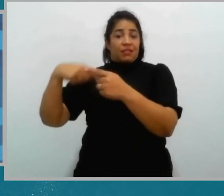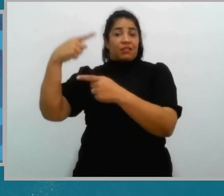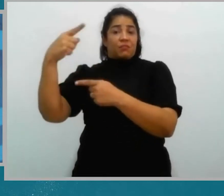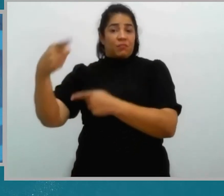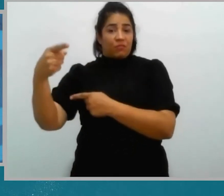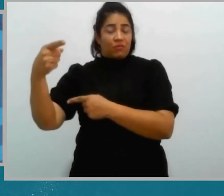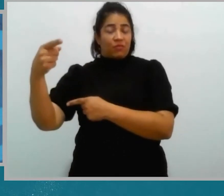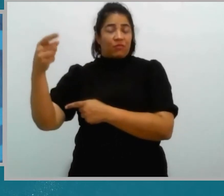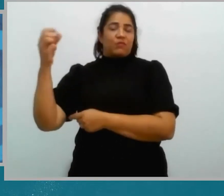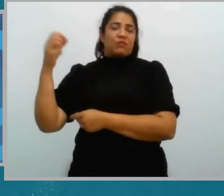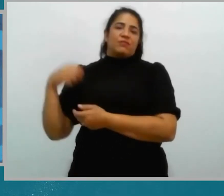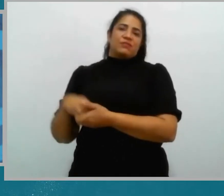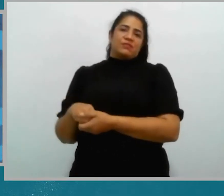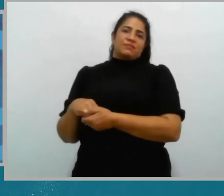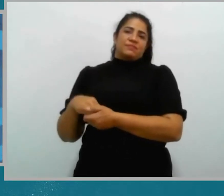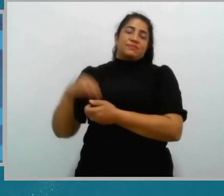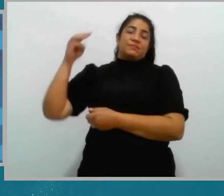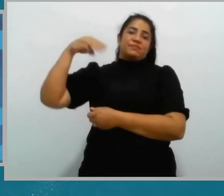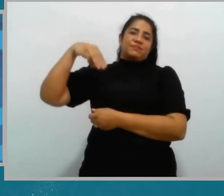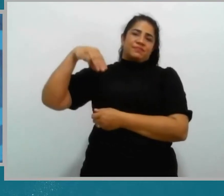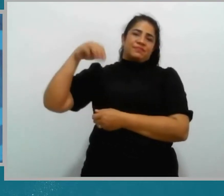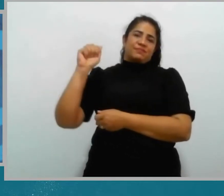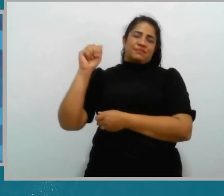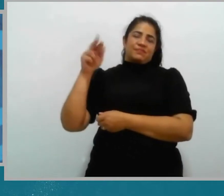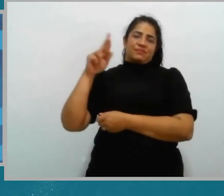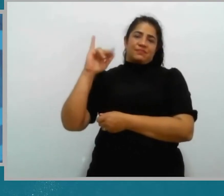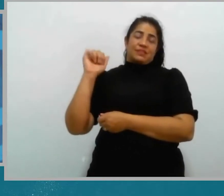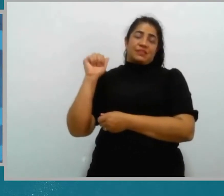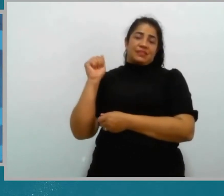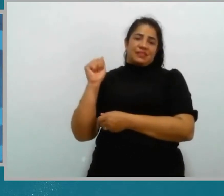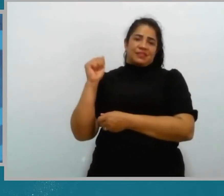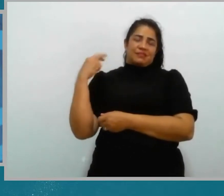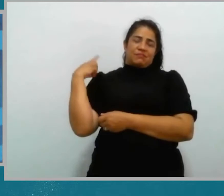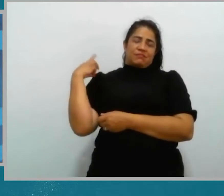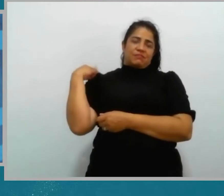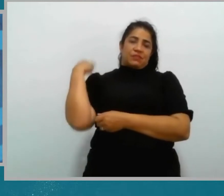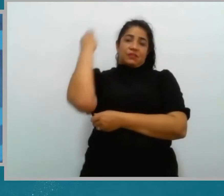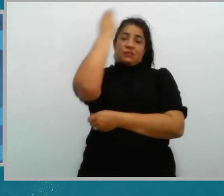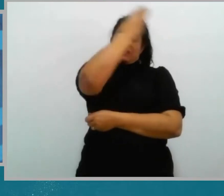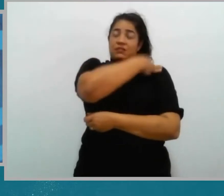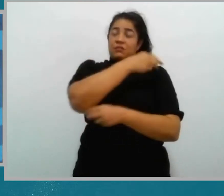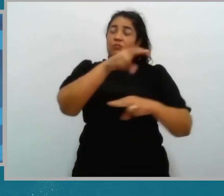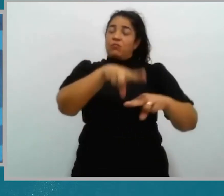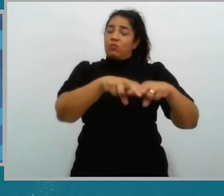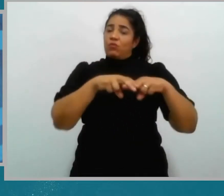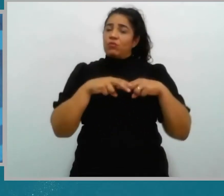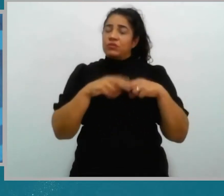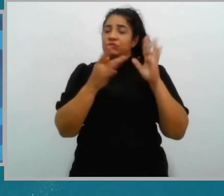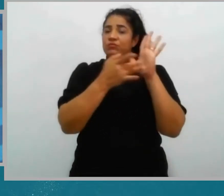irmãos, Jesus pode sentar-se no trono de Davi, sim.